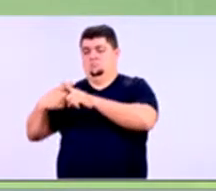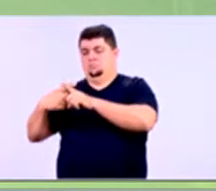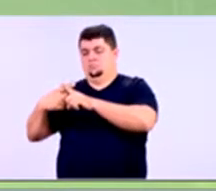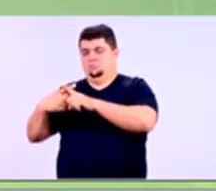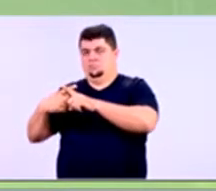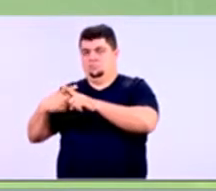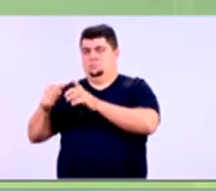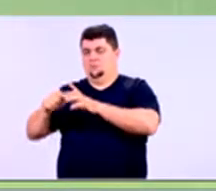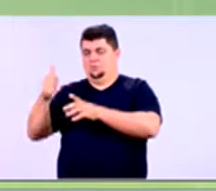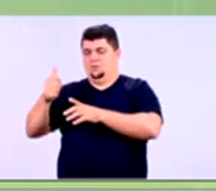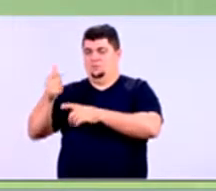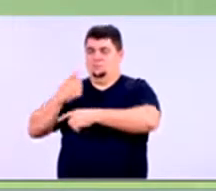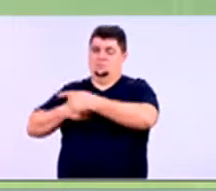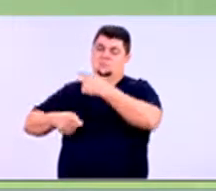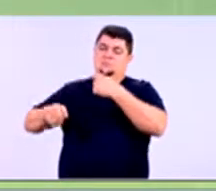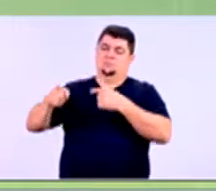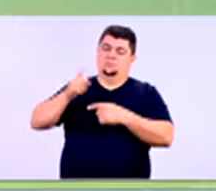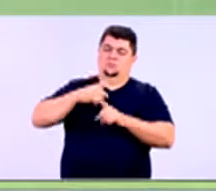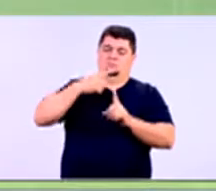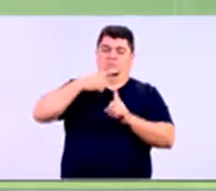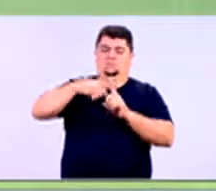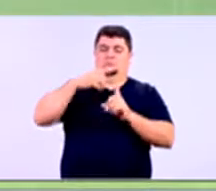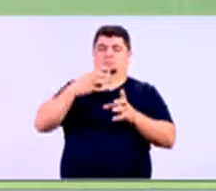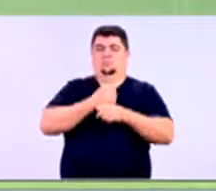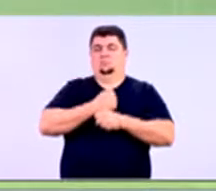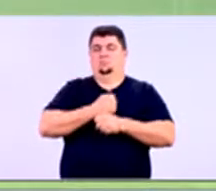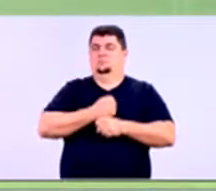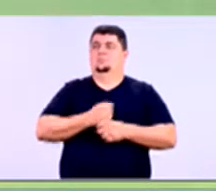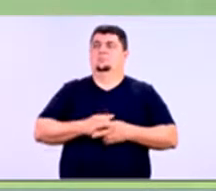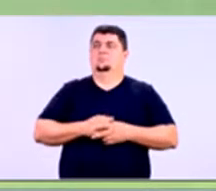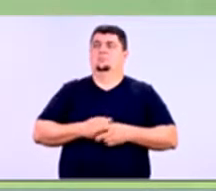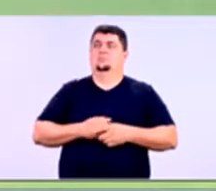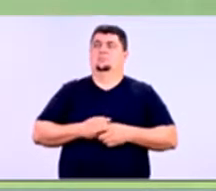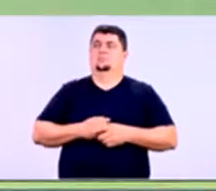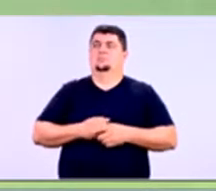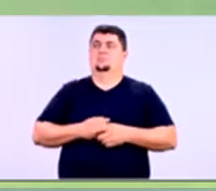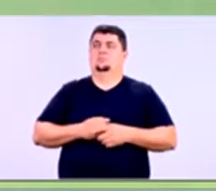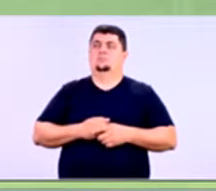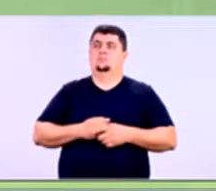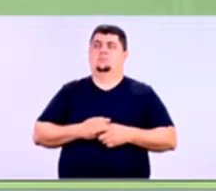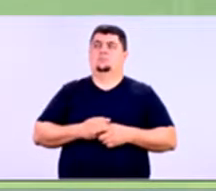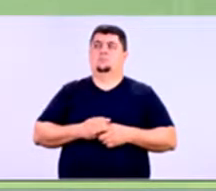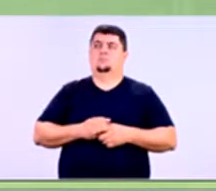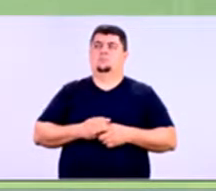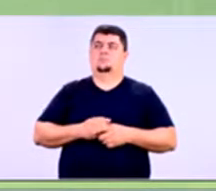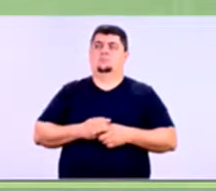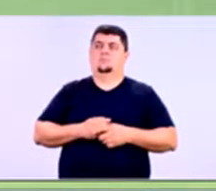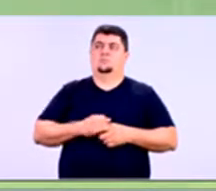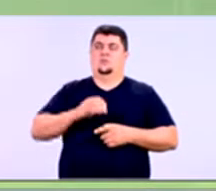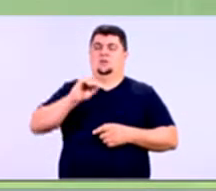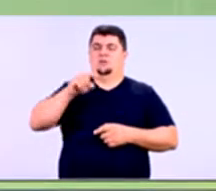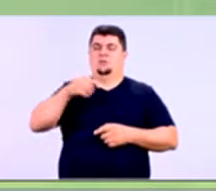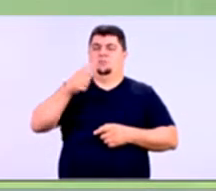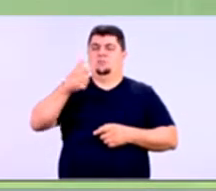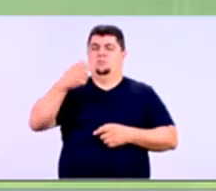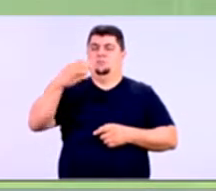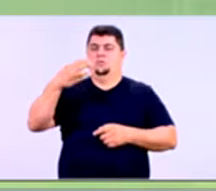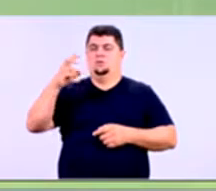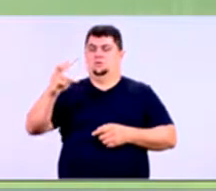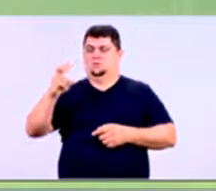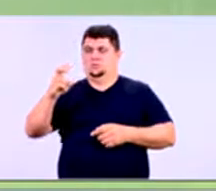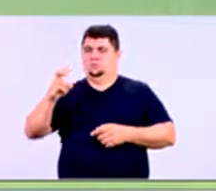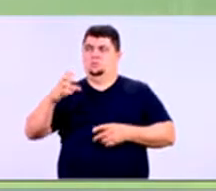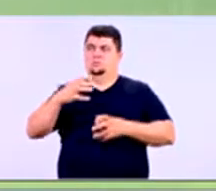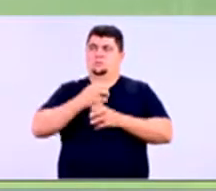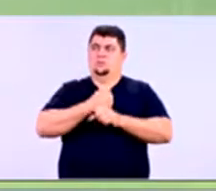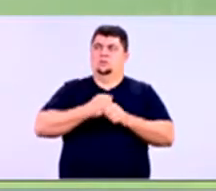Multiplicação. E aí adiciono. Essa multiplicação vai dar 0,135,